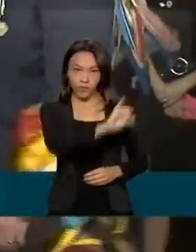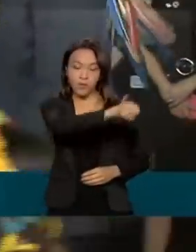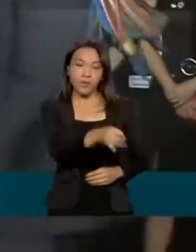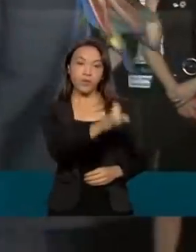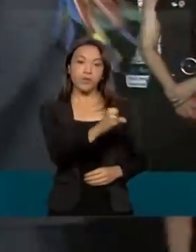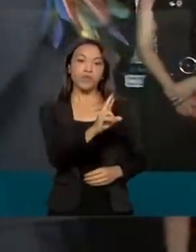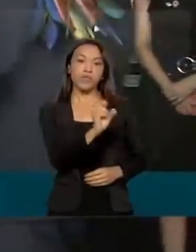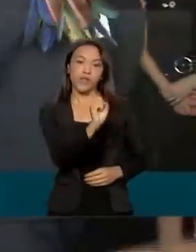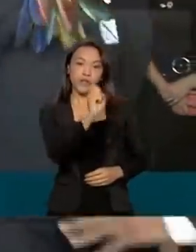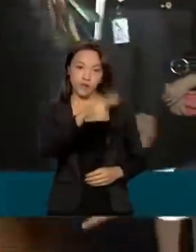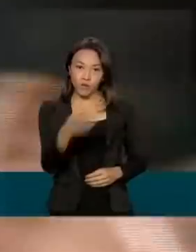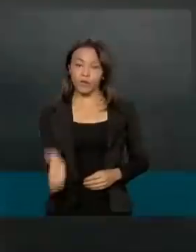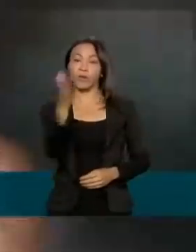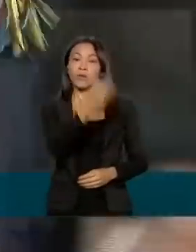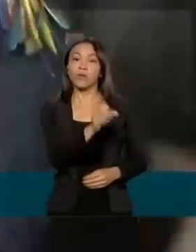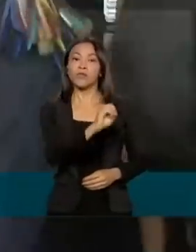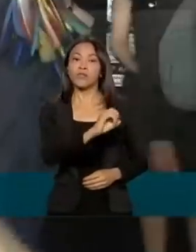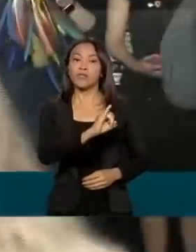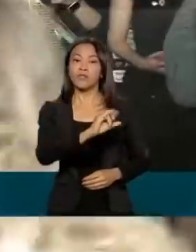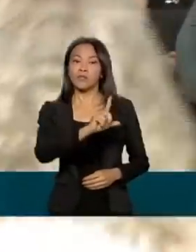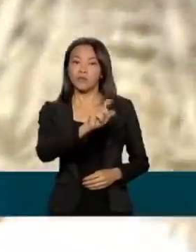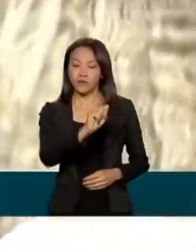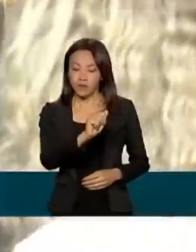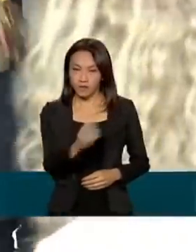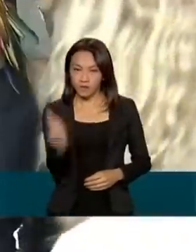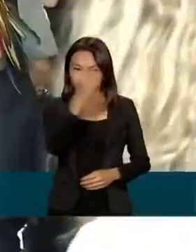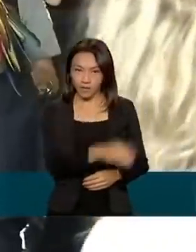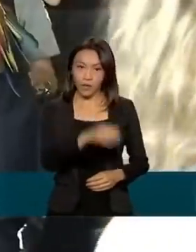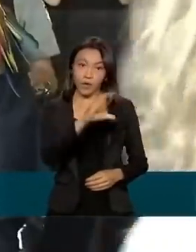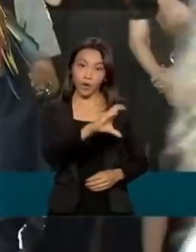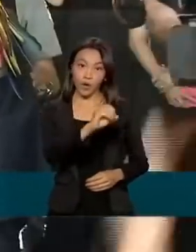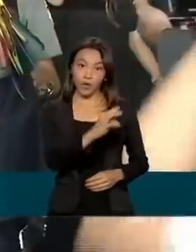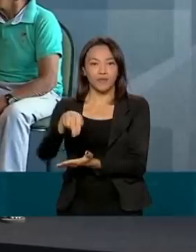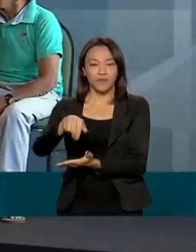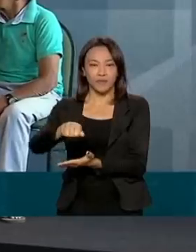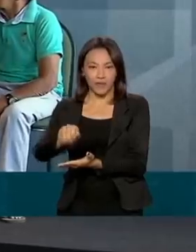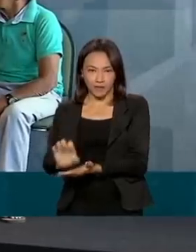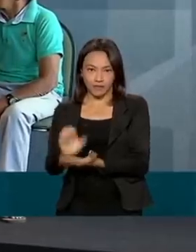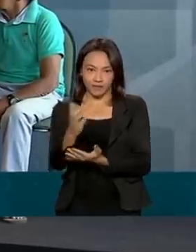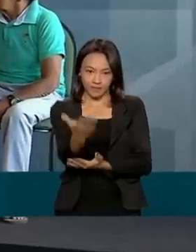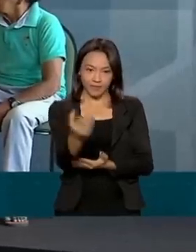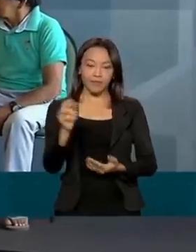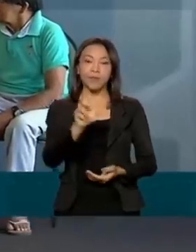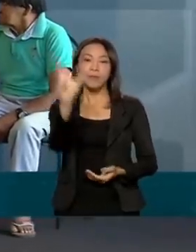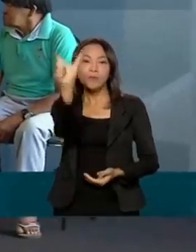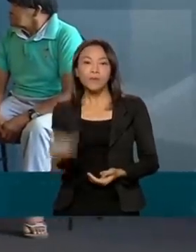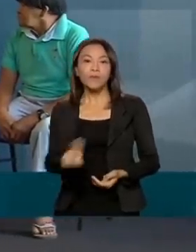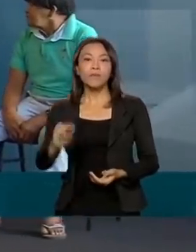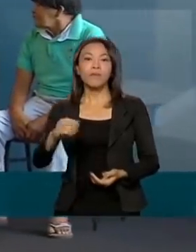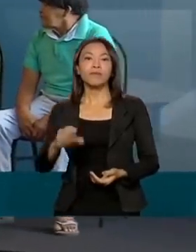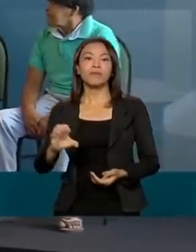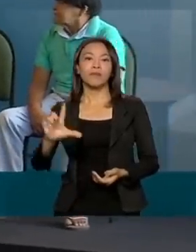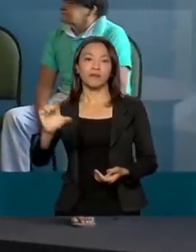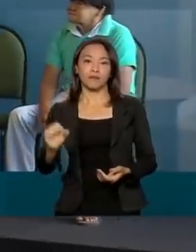agronegócio no Congresso o bolsonarista Tenta agilizar vários projetos considerados prejudiciais aos povos indígenas entre eles